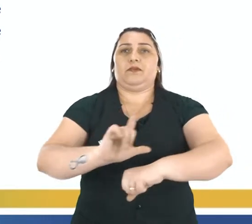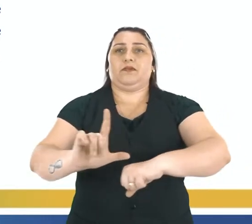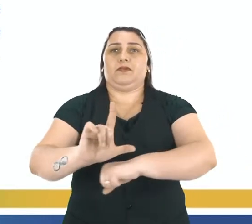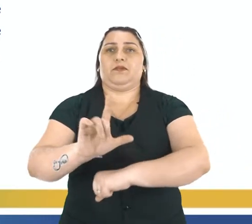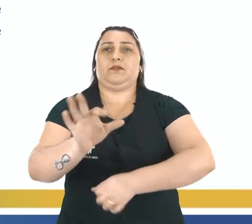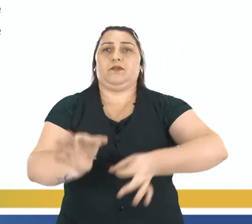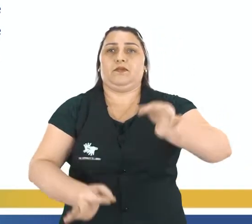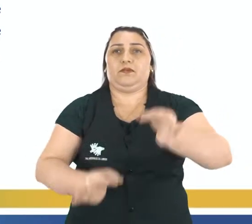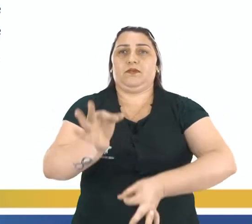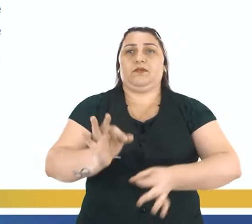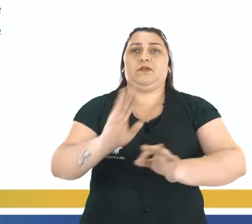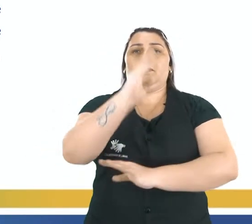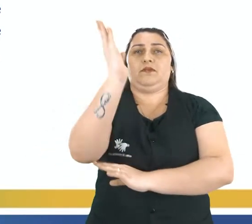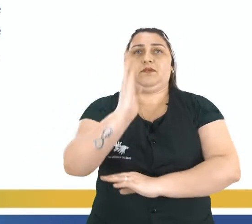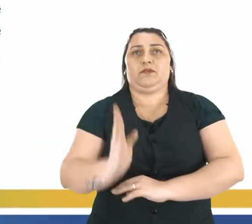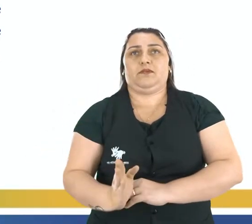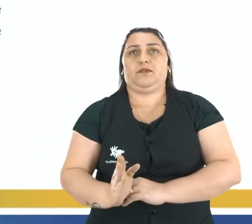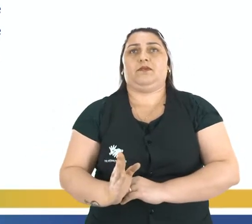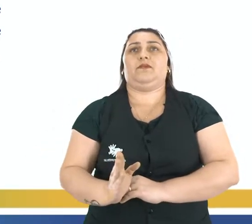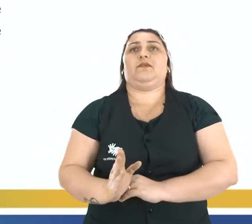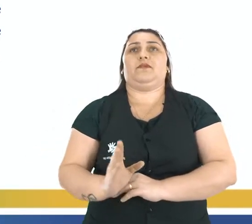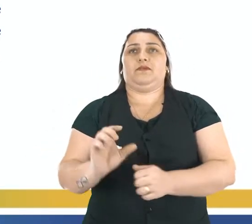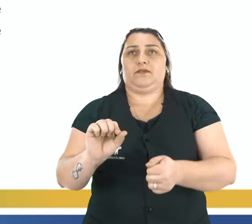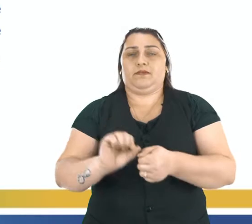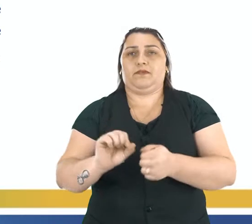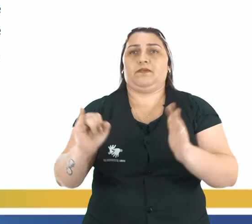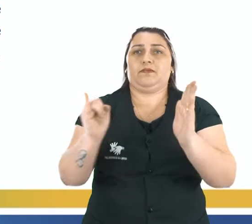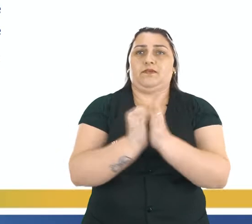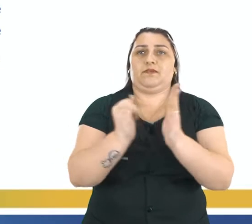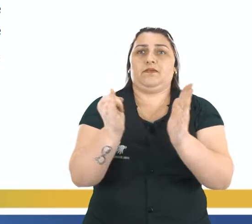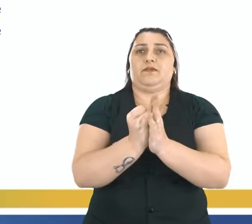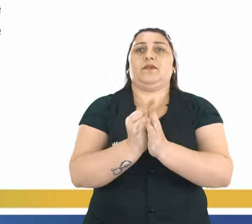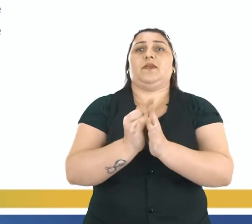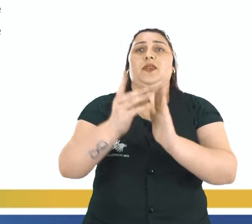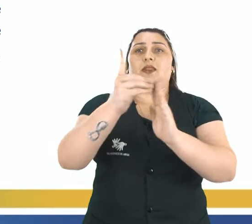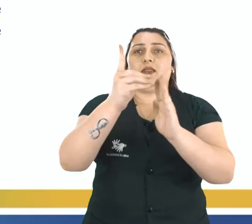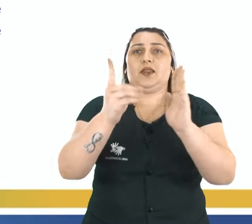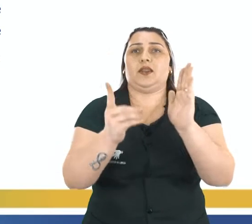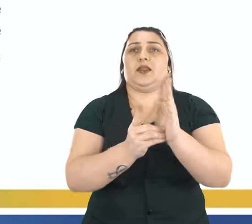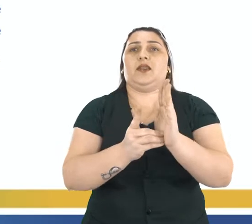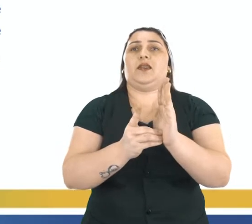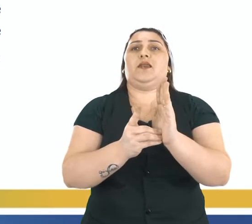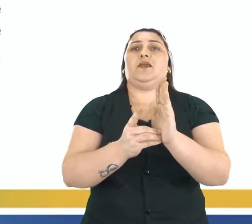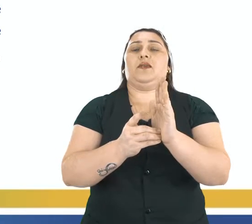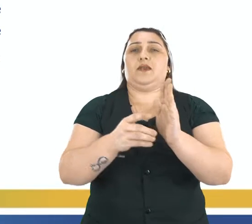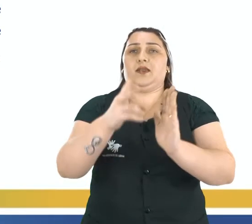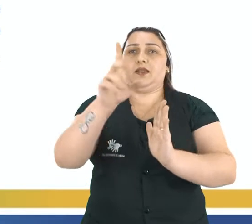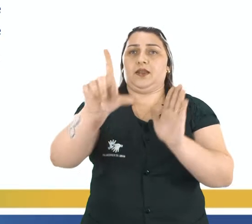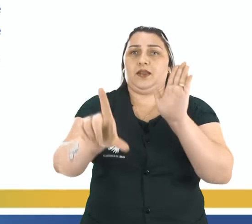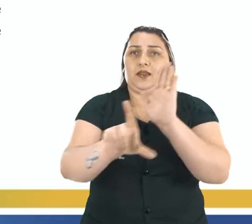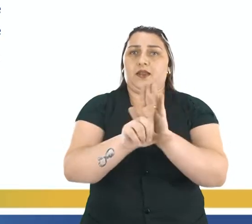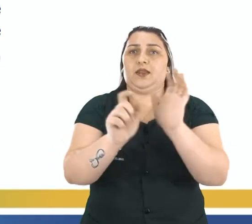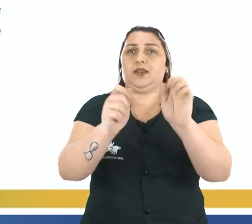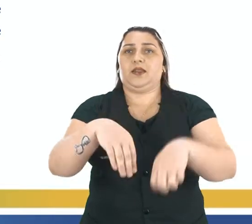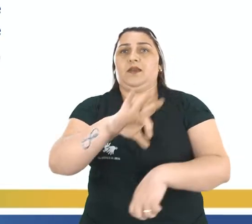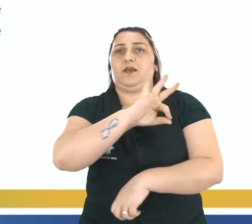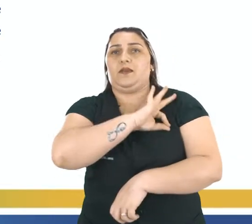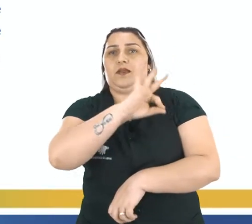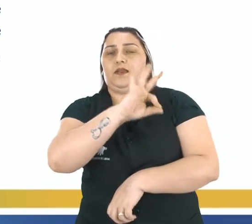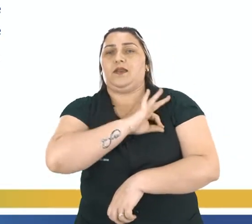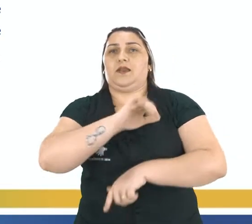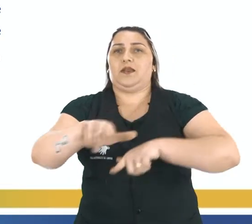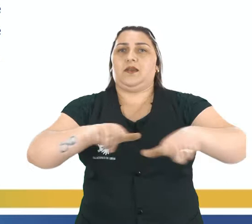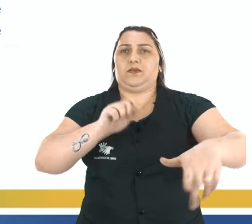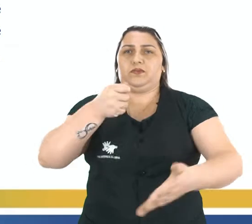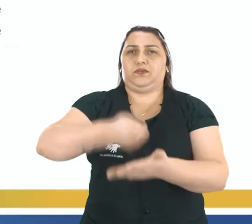do Brasil ela foi imposta por meios de atos institucionais, decretos com poder de lei, que permitiam os militares atuar de